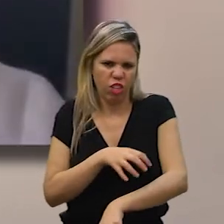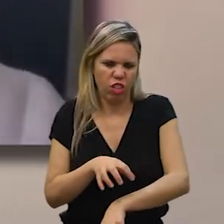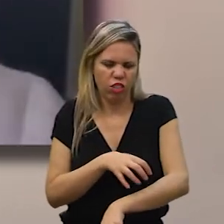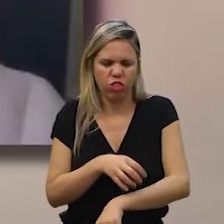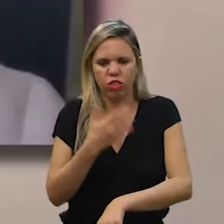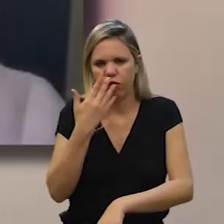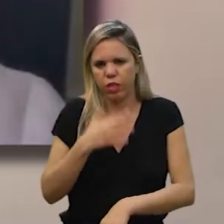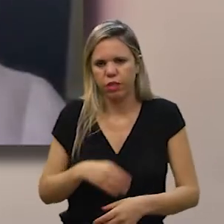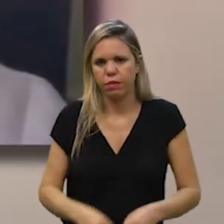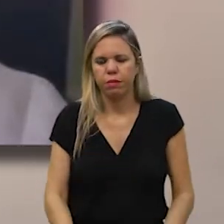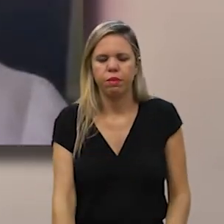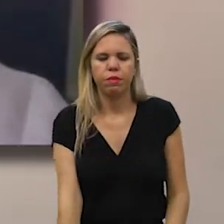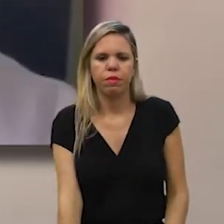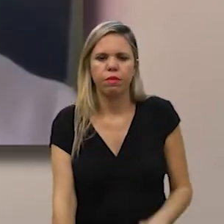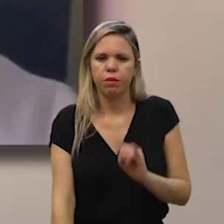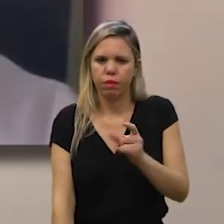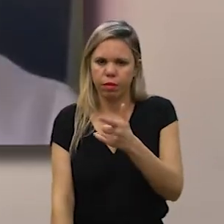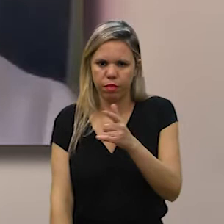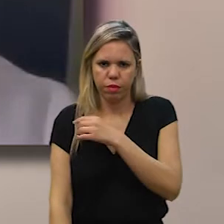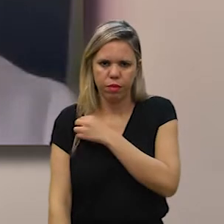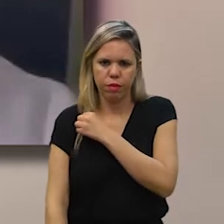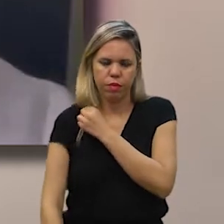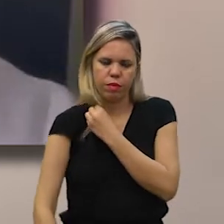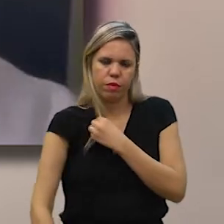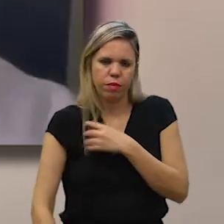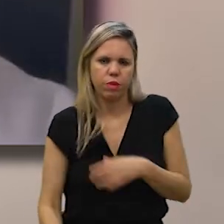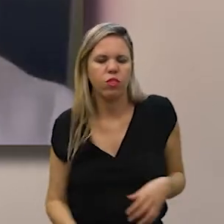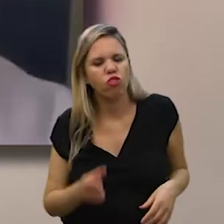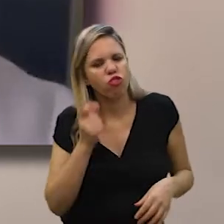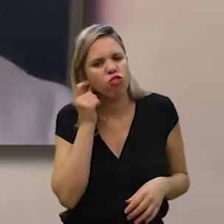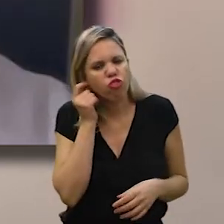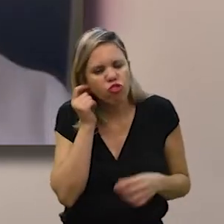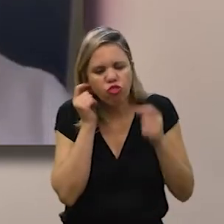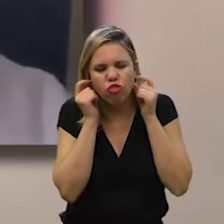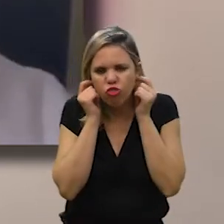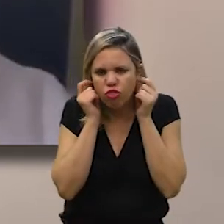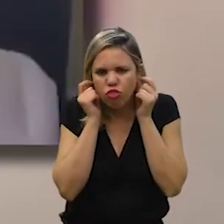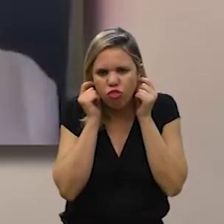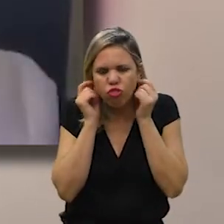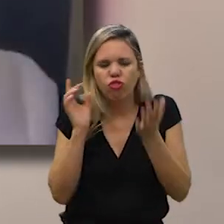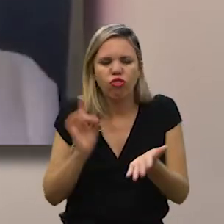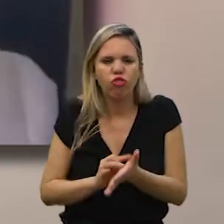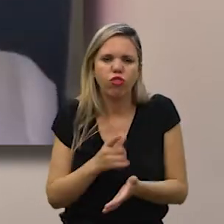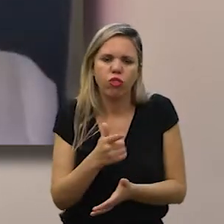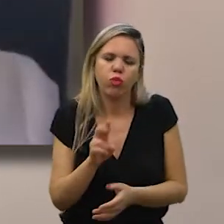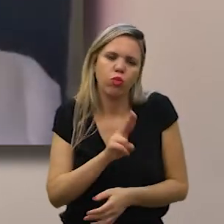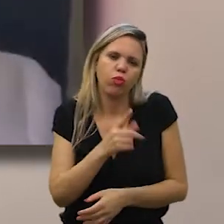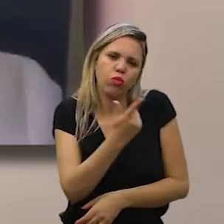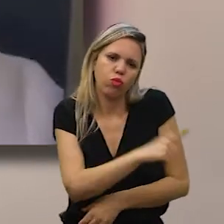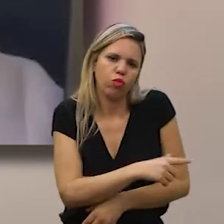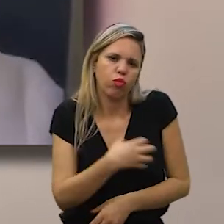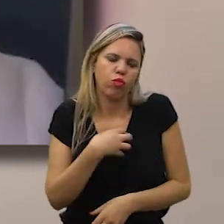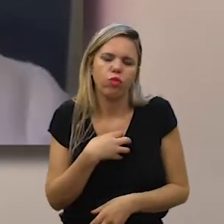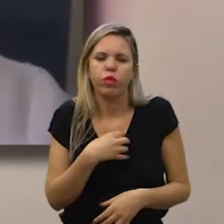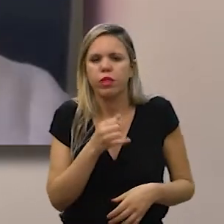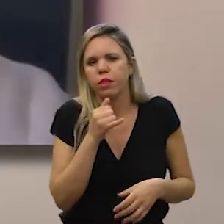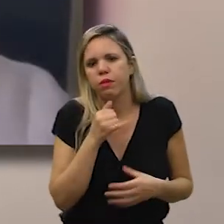alergia. Se não tiver brinquinho de joia, usar um brinquinho que